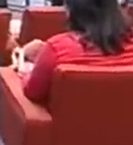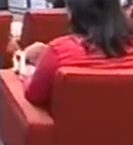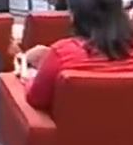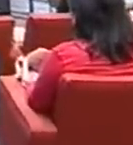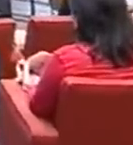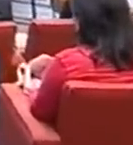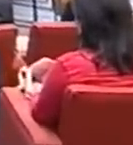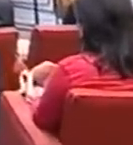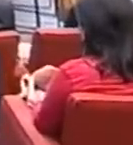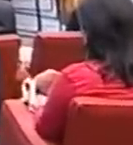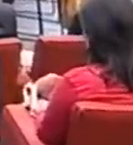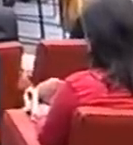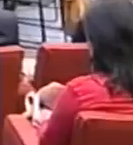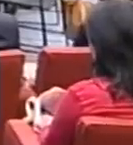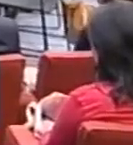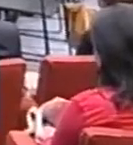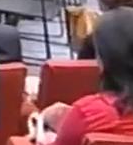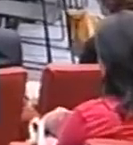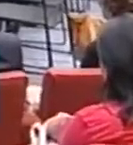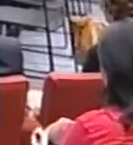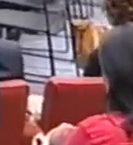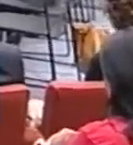RJ vamos